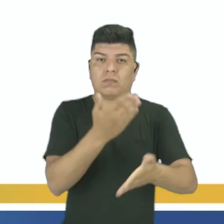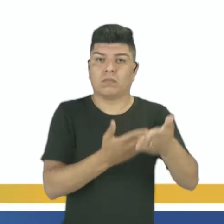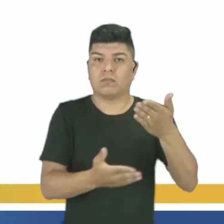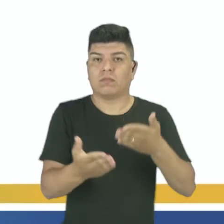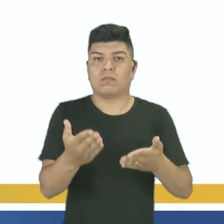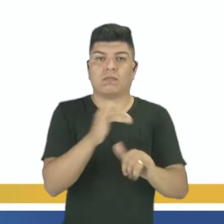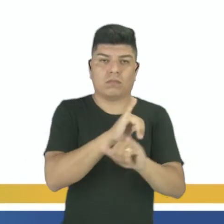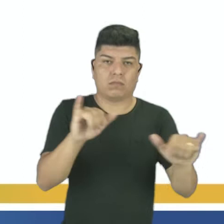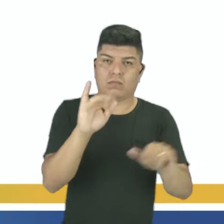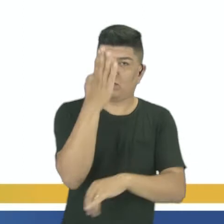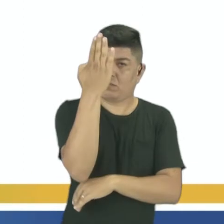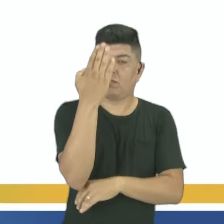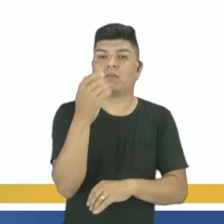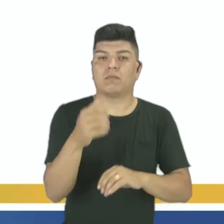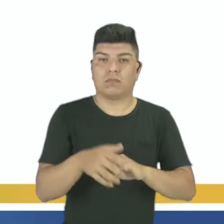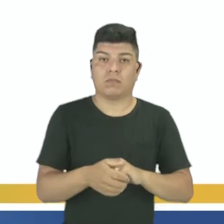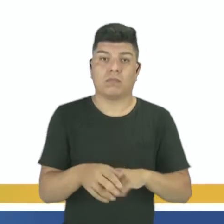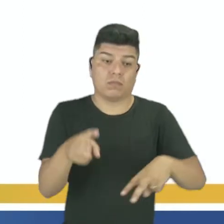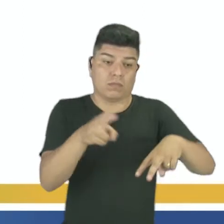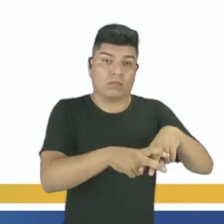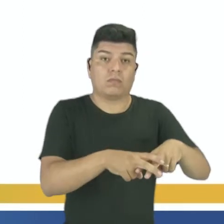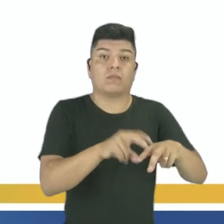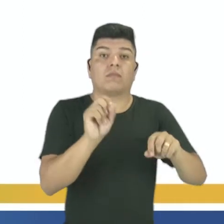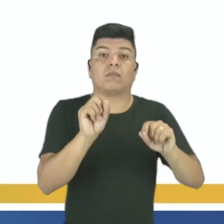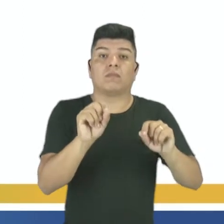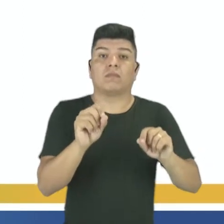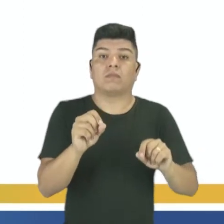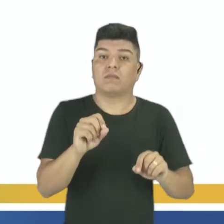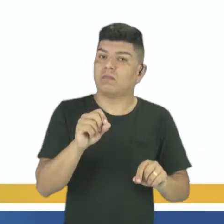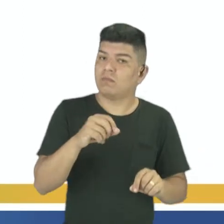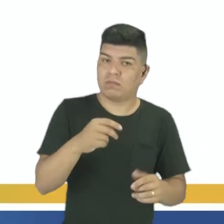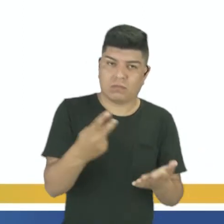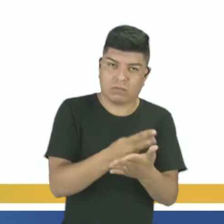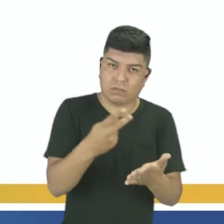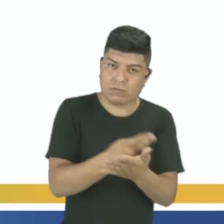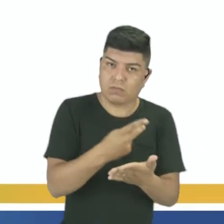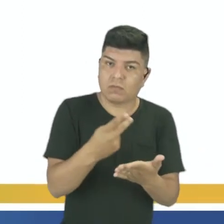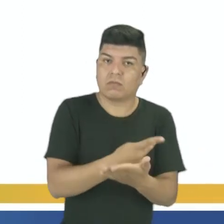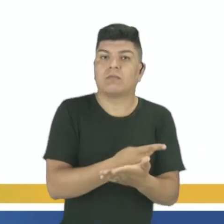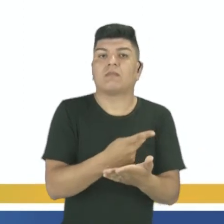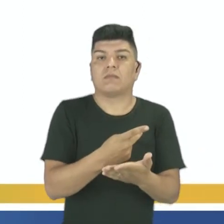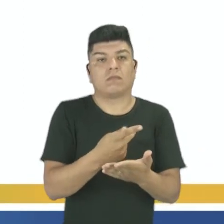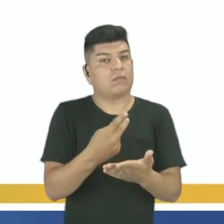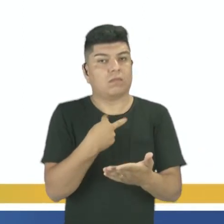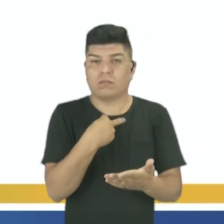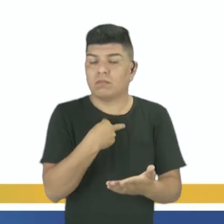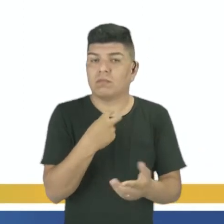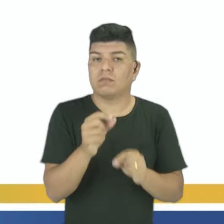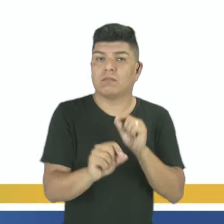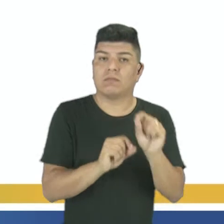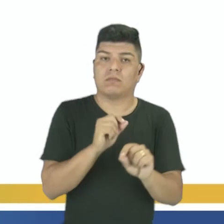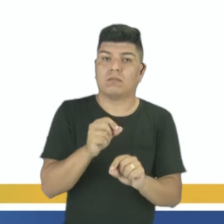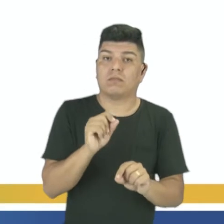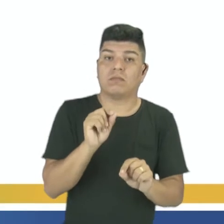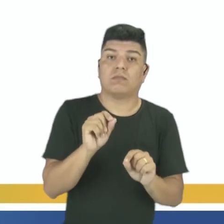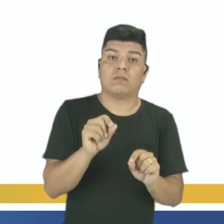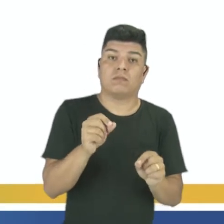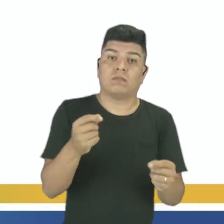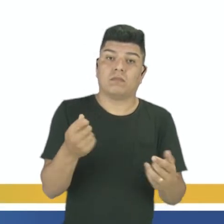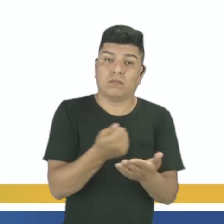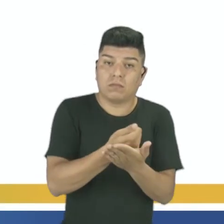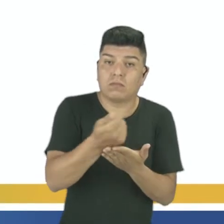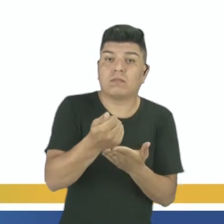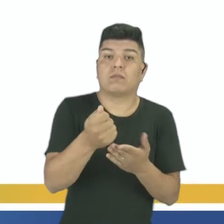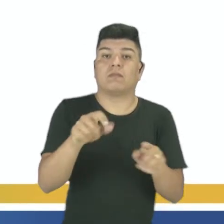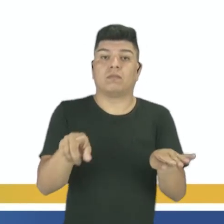notícias falsas. O encarceramento seria solução inadequada e desproporcional para esse tipo de ação.